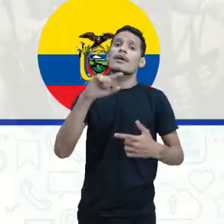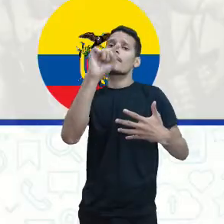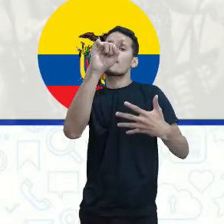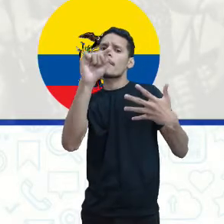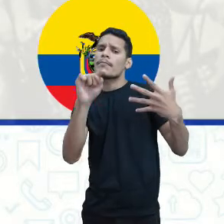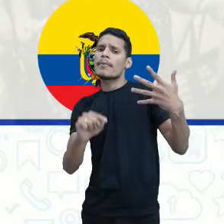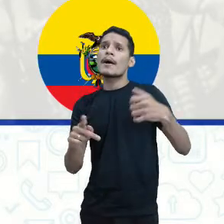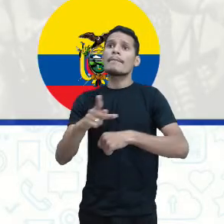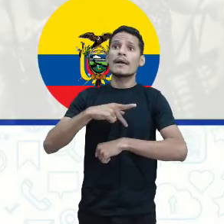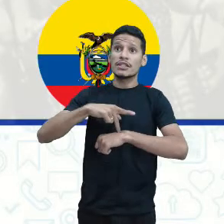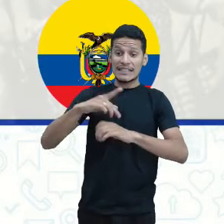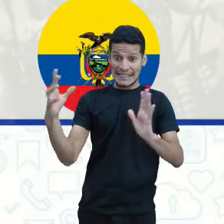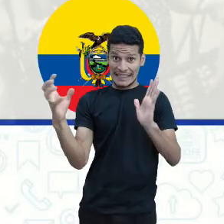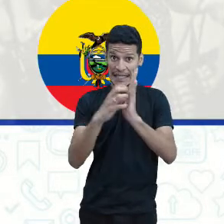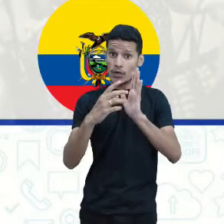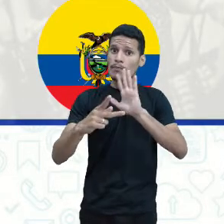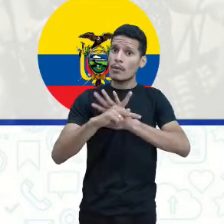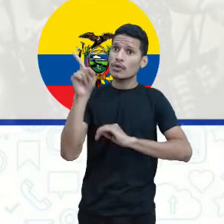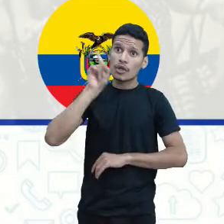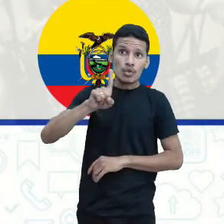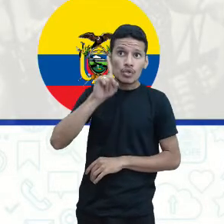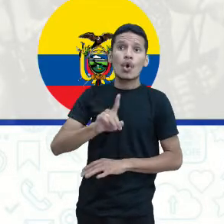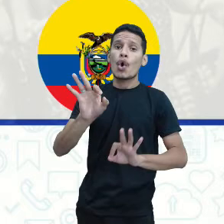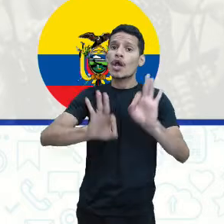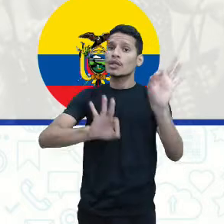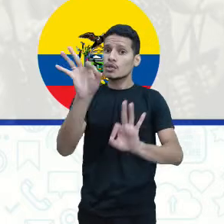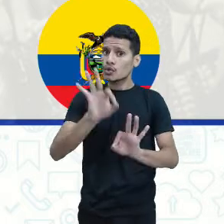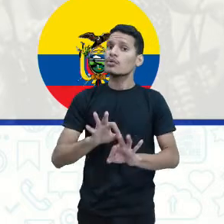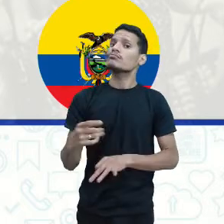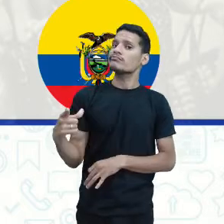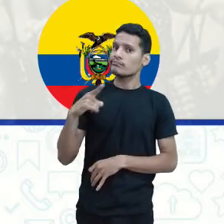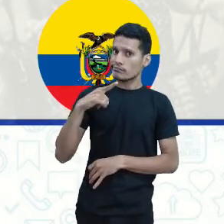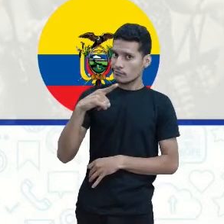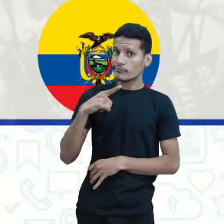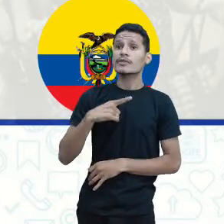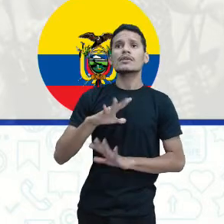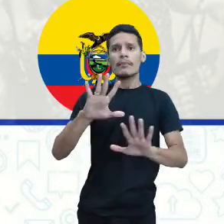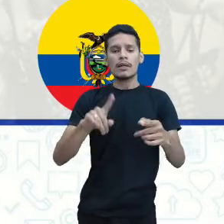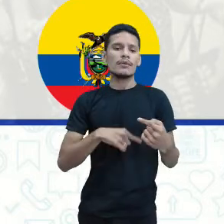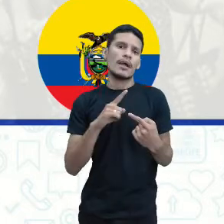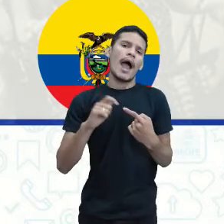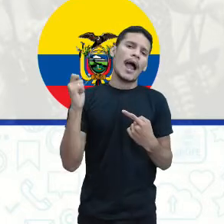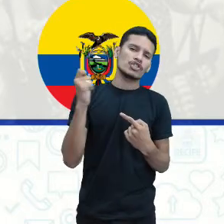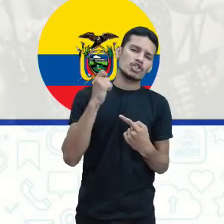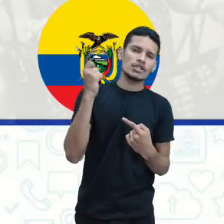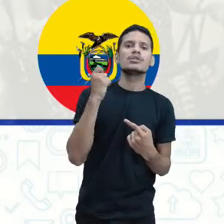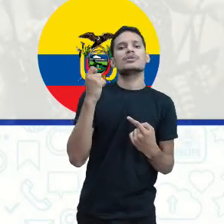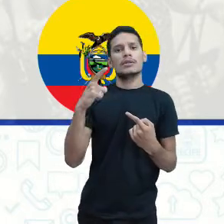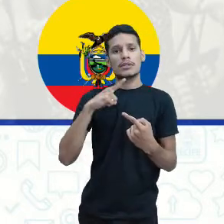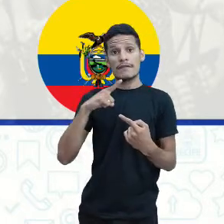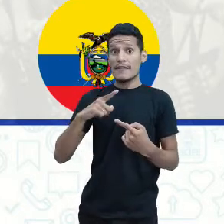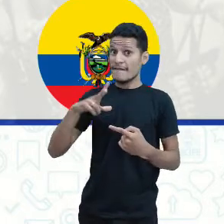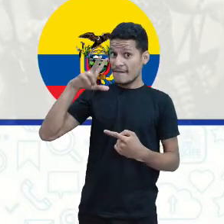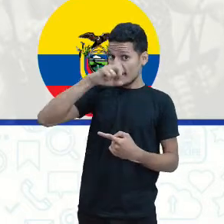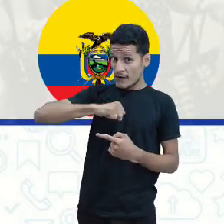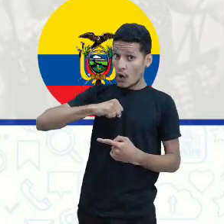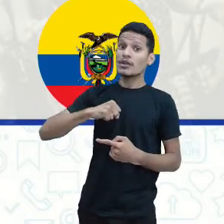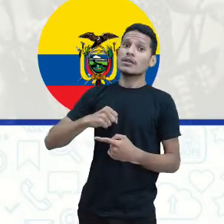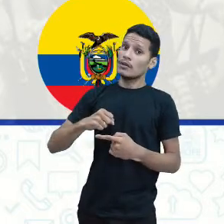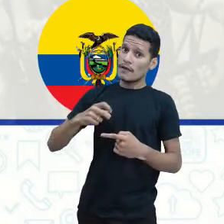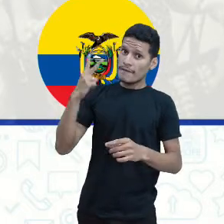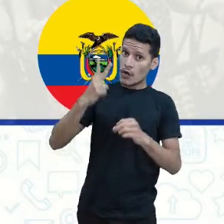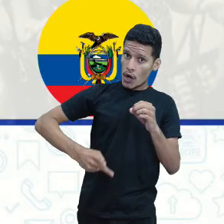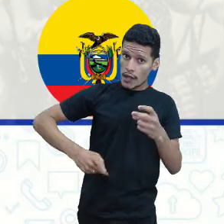aí. Ó, sendo os Estados Unidos que coordenou bastante, mas a gente tem aí a Argentina, onde a coisa foi ainda mais violenta,